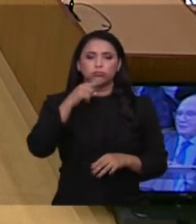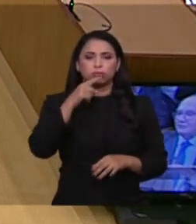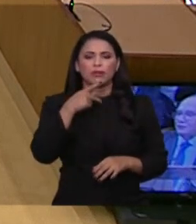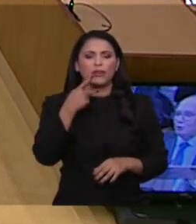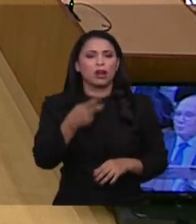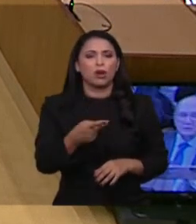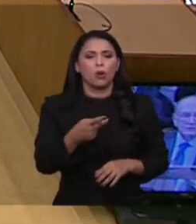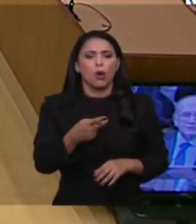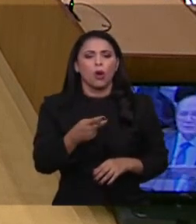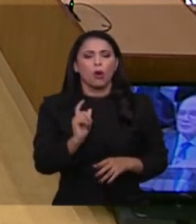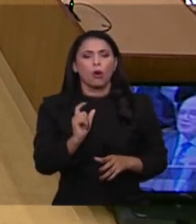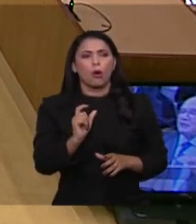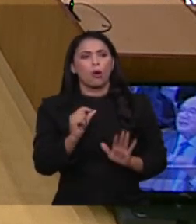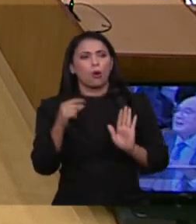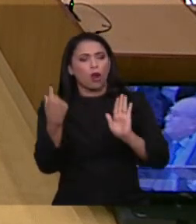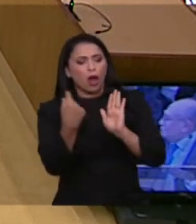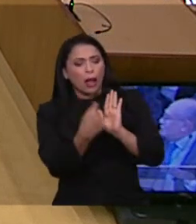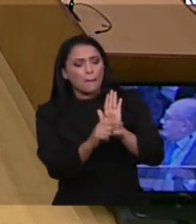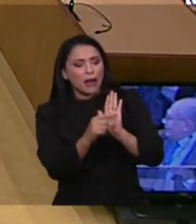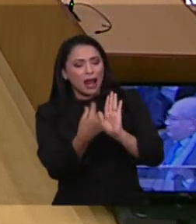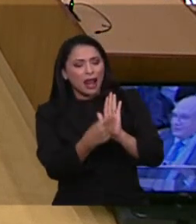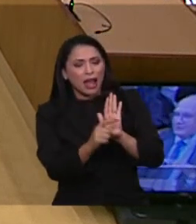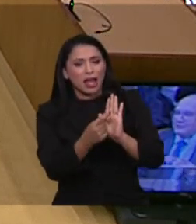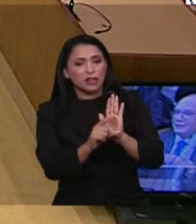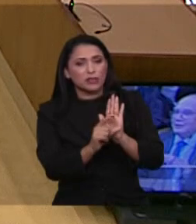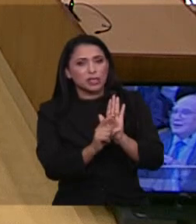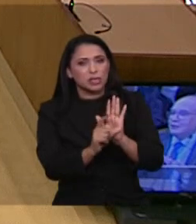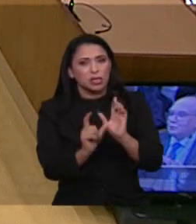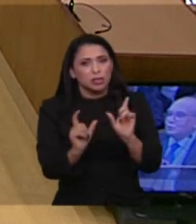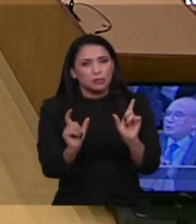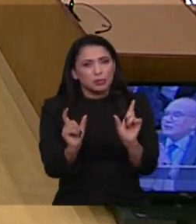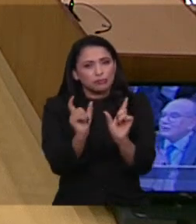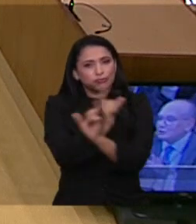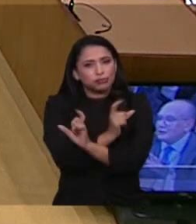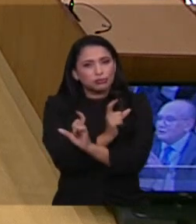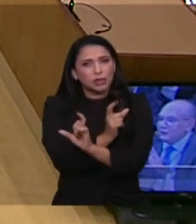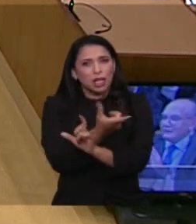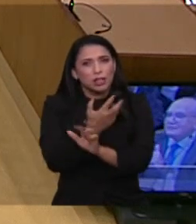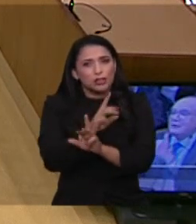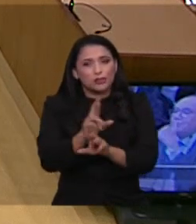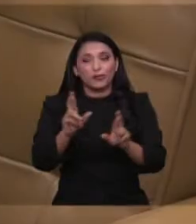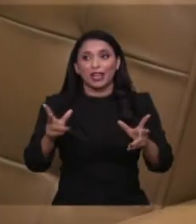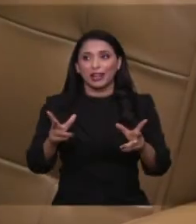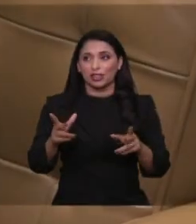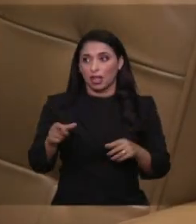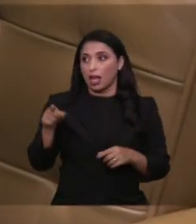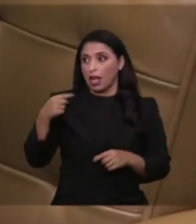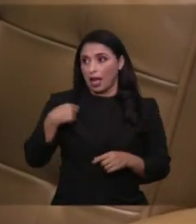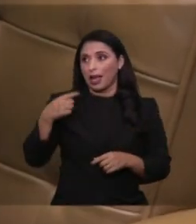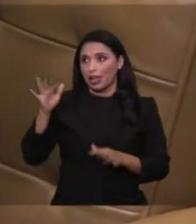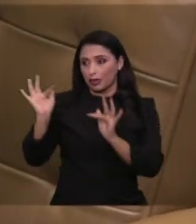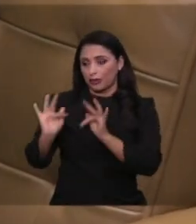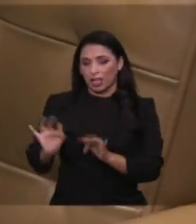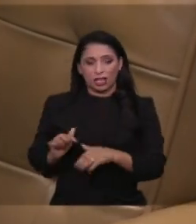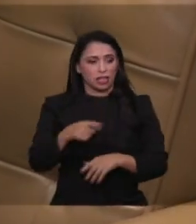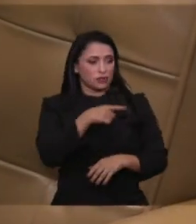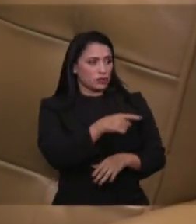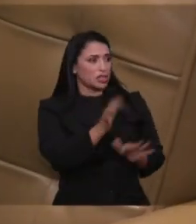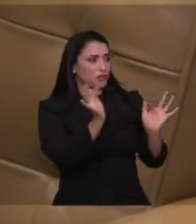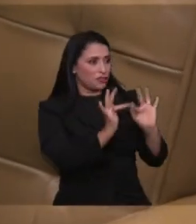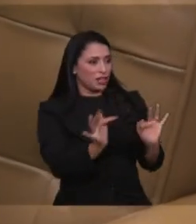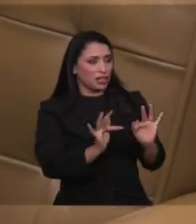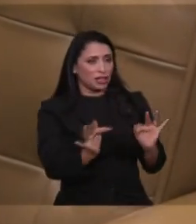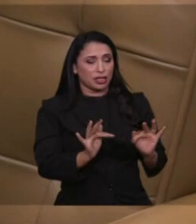para eventualmente gerar ambiguidades. Quer dizer, os dois lados saíam felizes apostando num